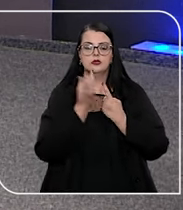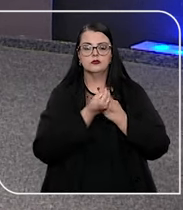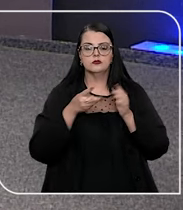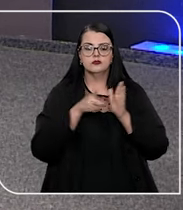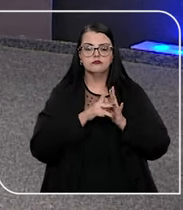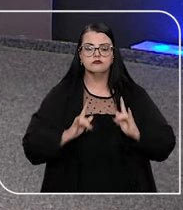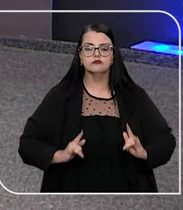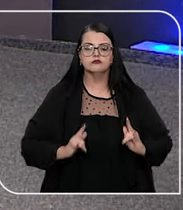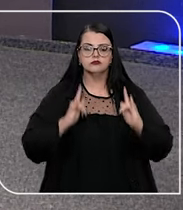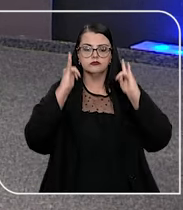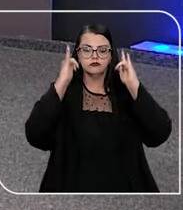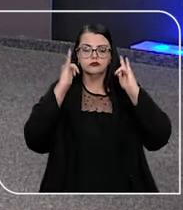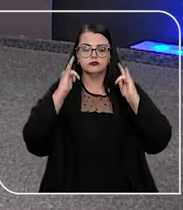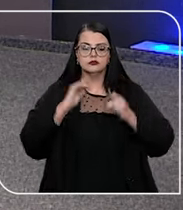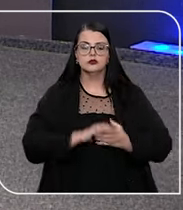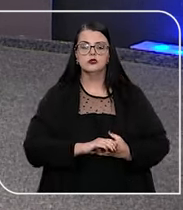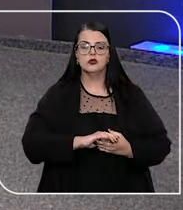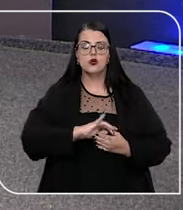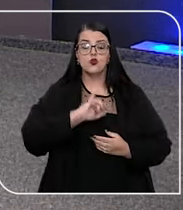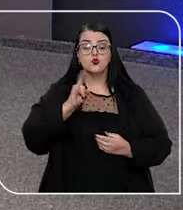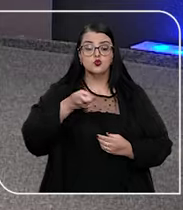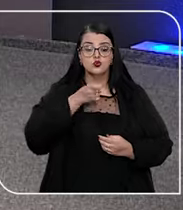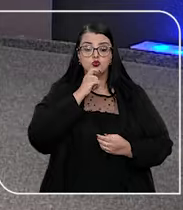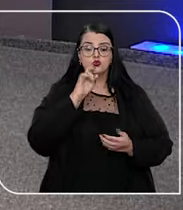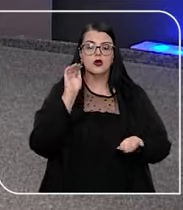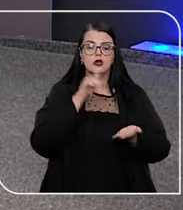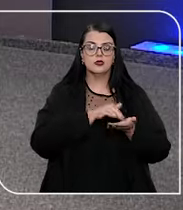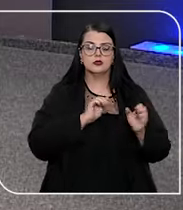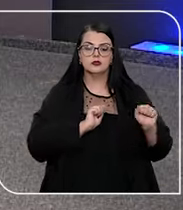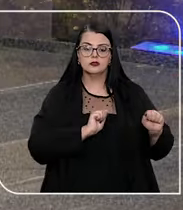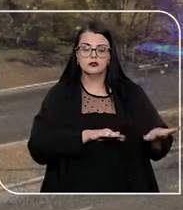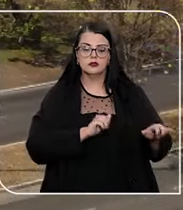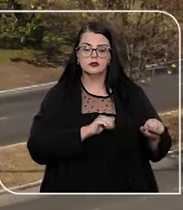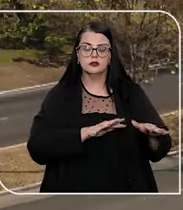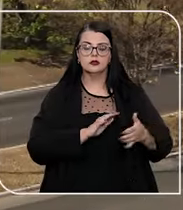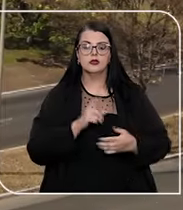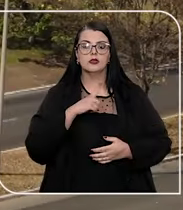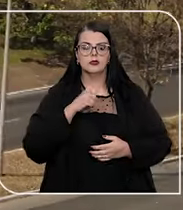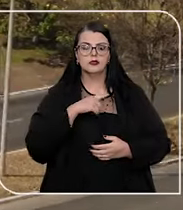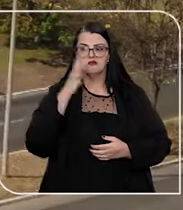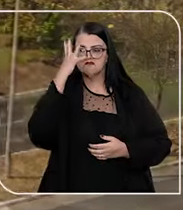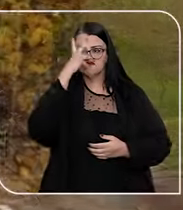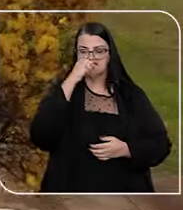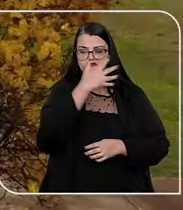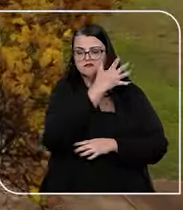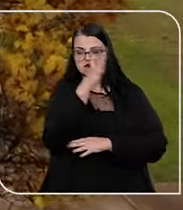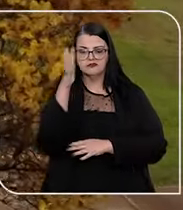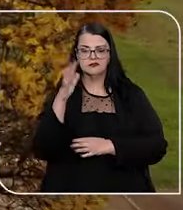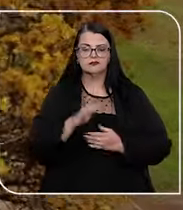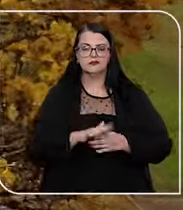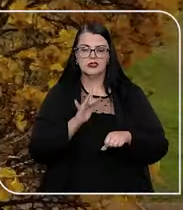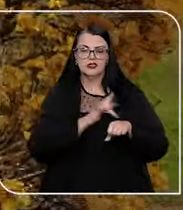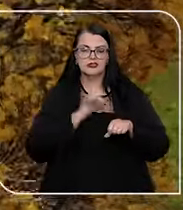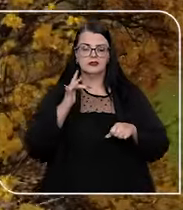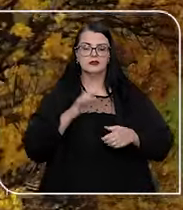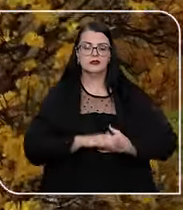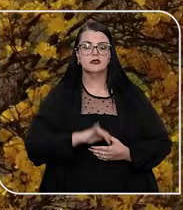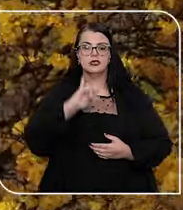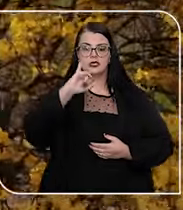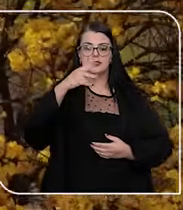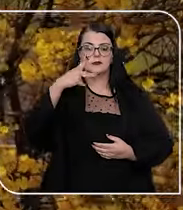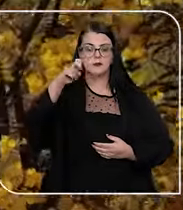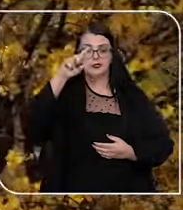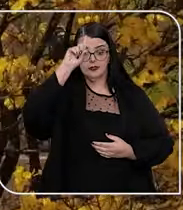artísticos dos seus edifícios de Julho a Setembro quem enfeitar o STJ com seu toque